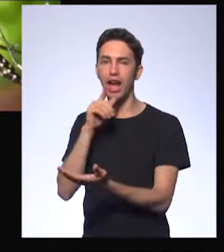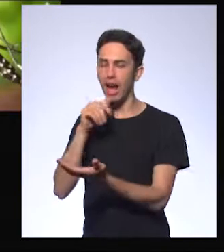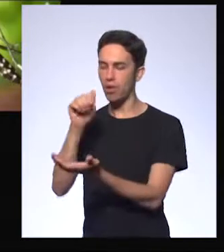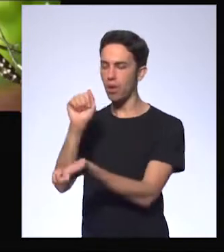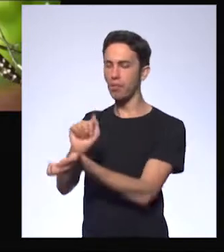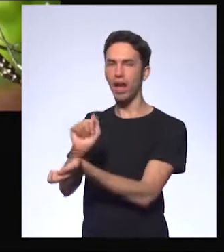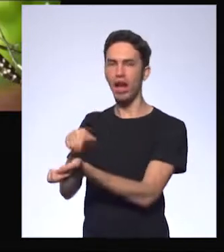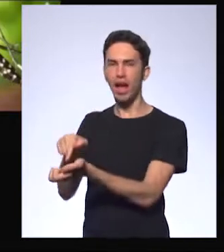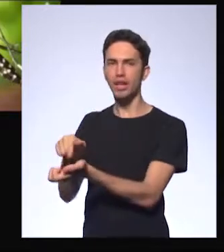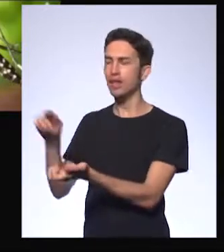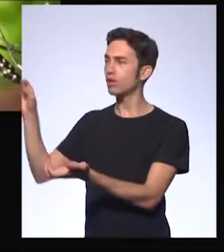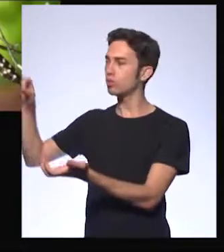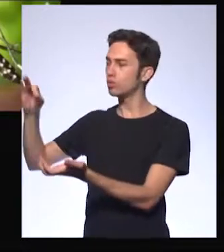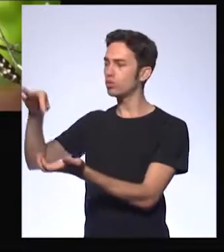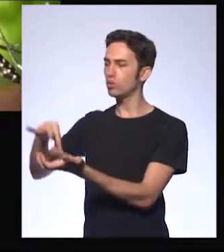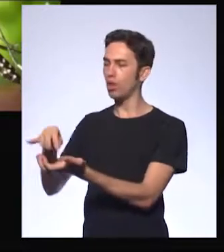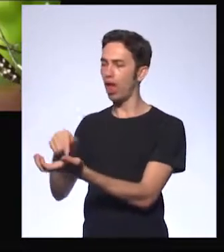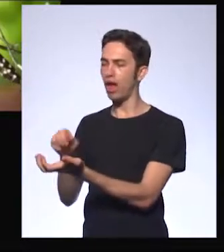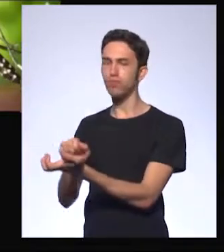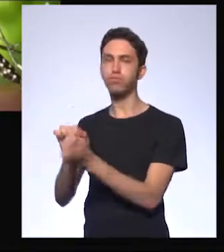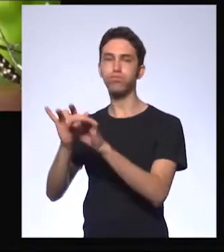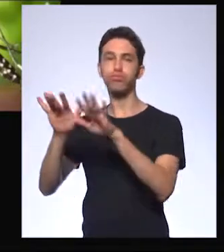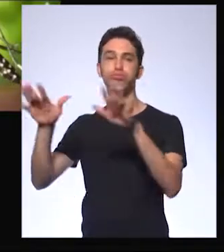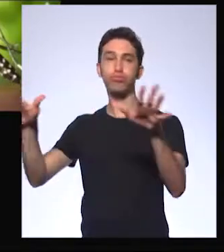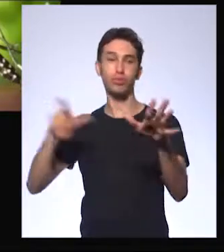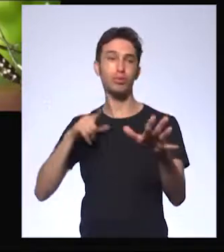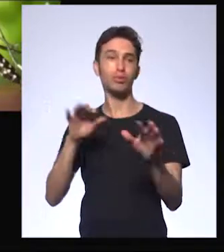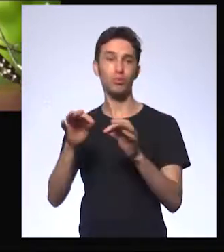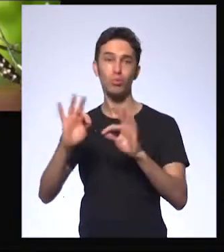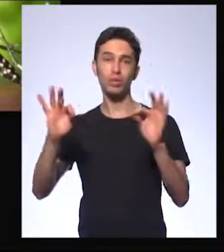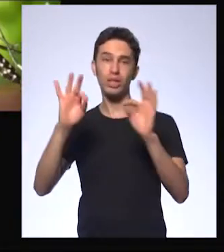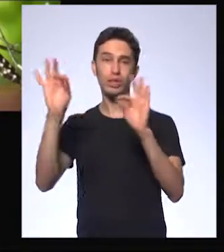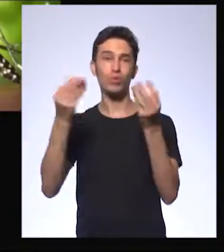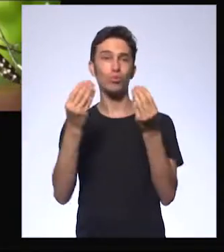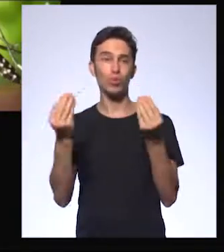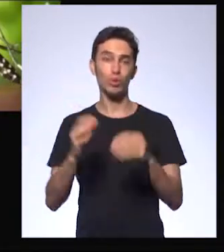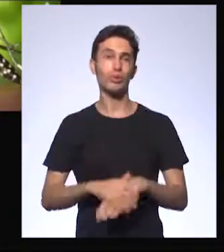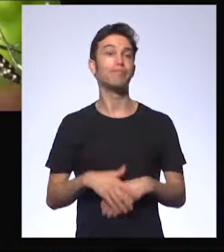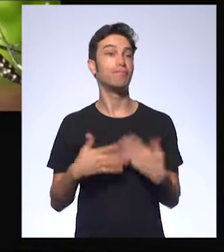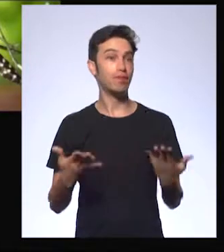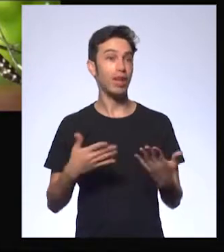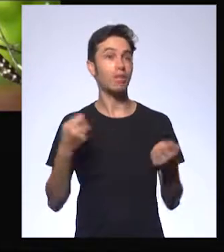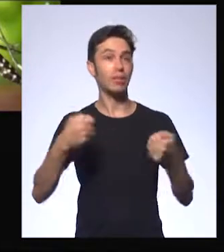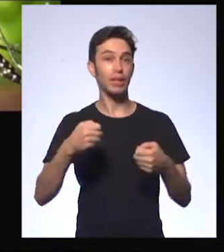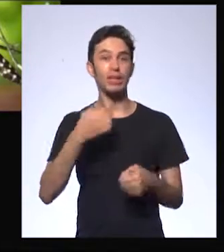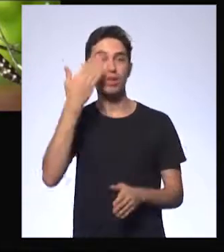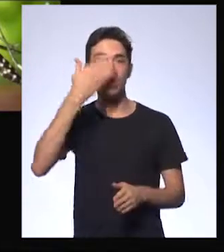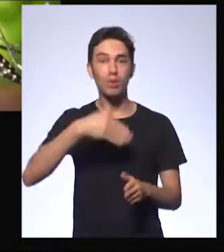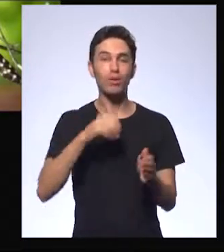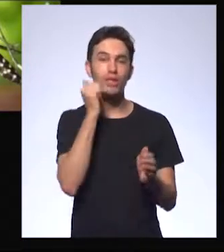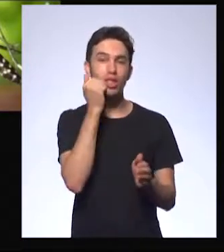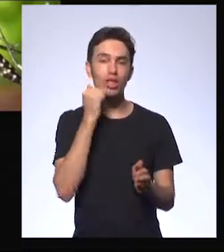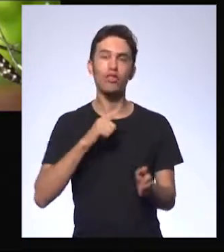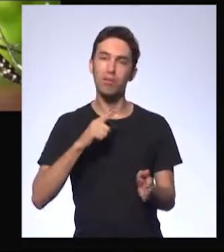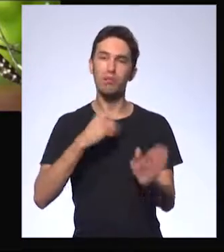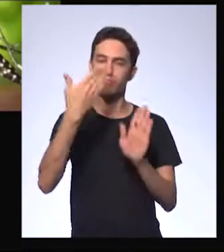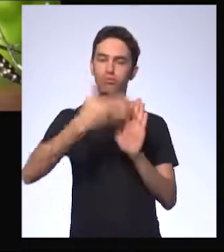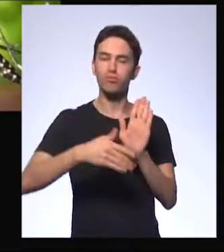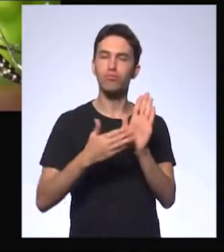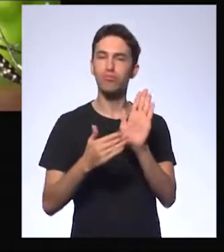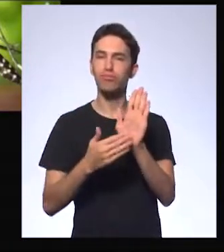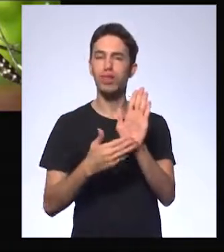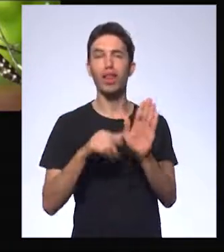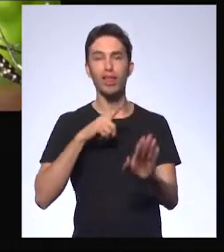de plantas, pneus e garrafas, que a gente consegue evitar a transmissão dessa doença, o desenvolvimento desse mosquito.